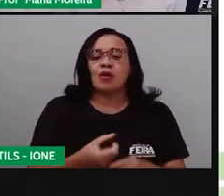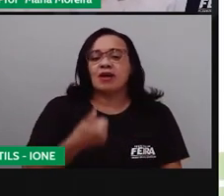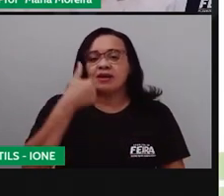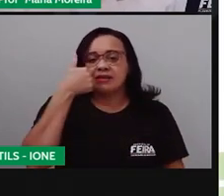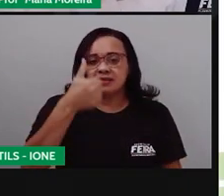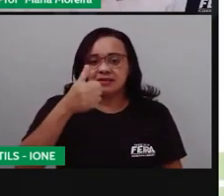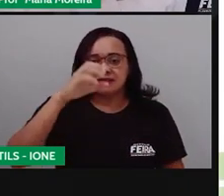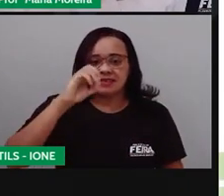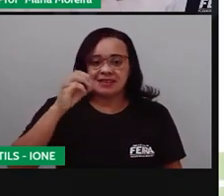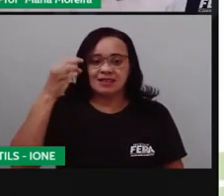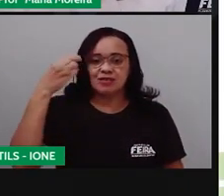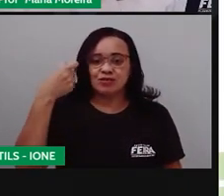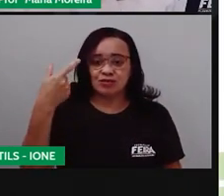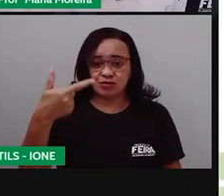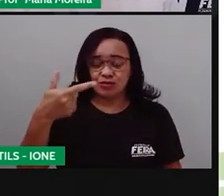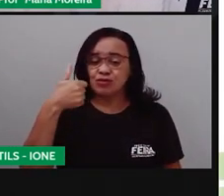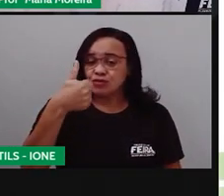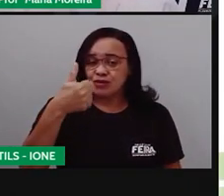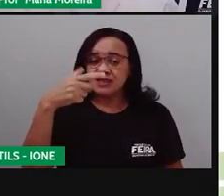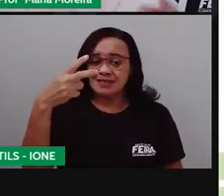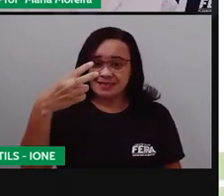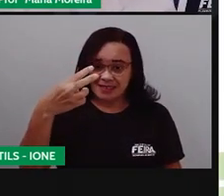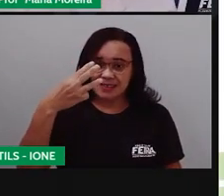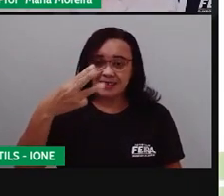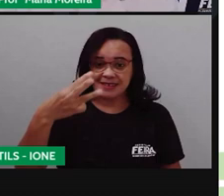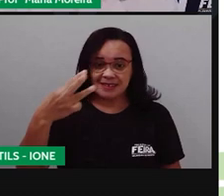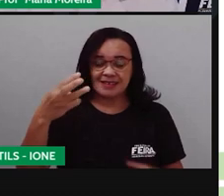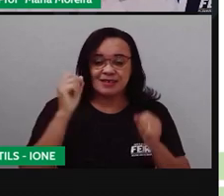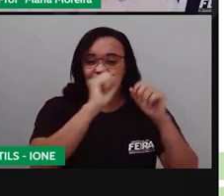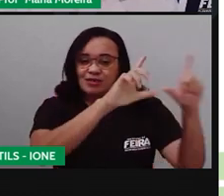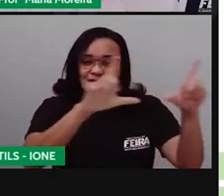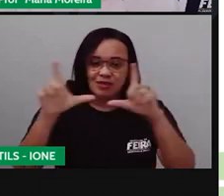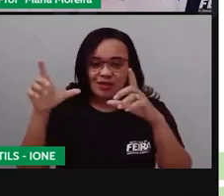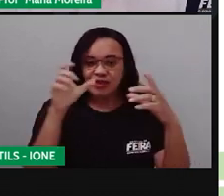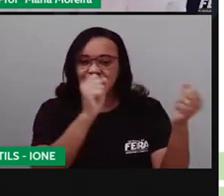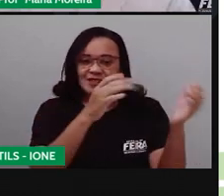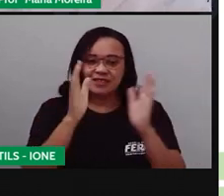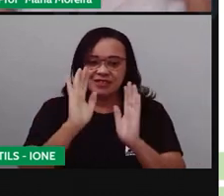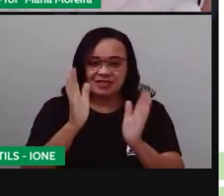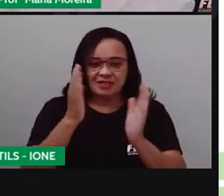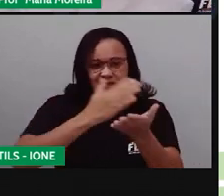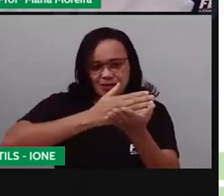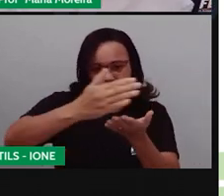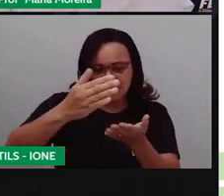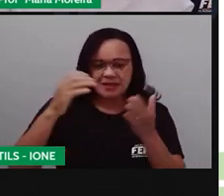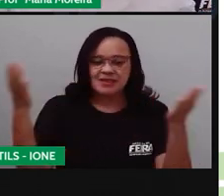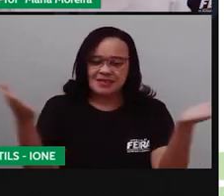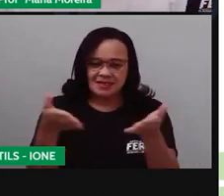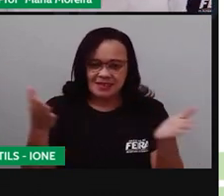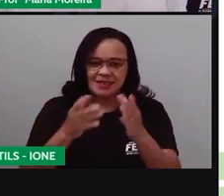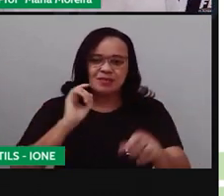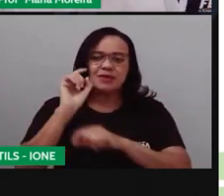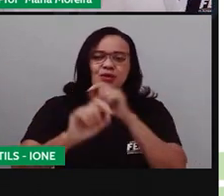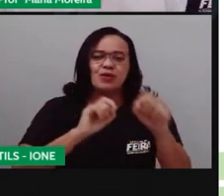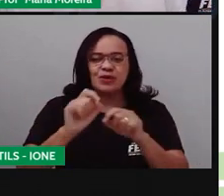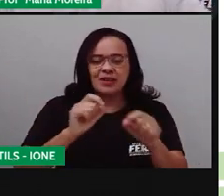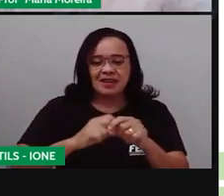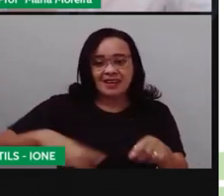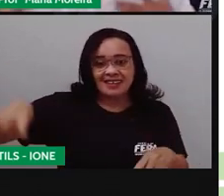113. Olha o slide aí já com a gente. E vamos começar a nossa semana, né? O nosso segundo,